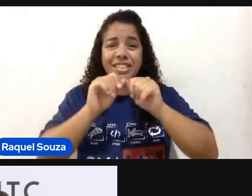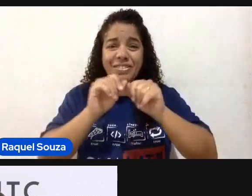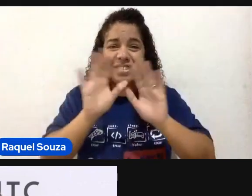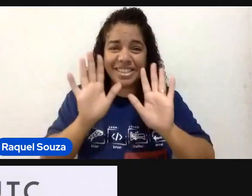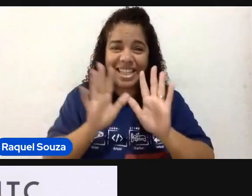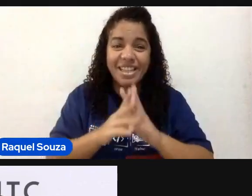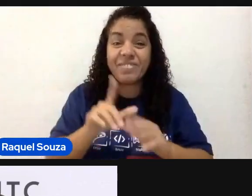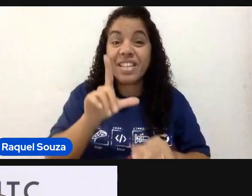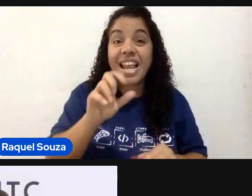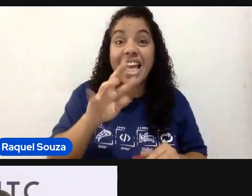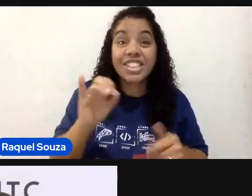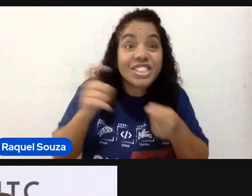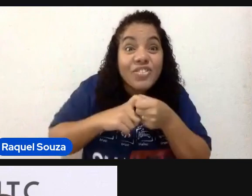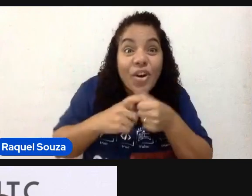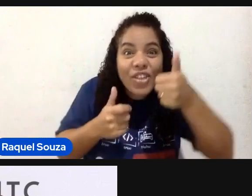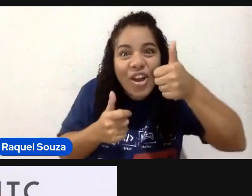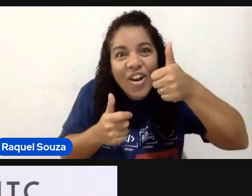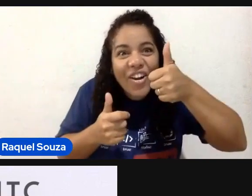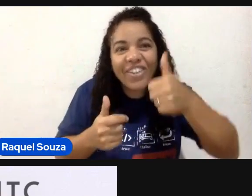Letícia voltou, gente.